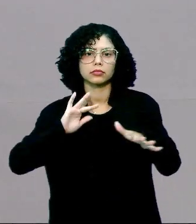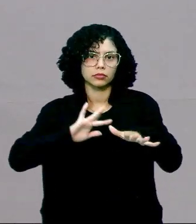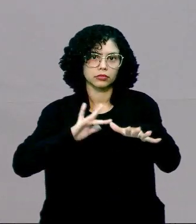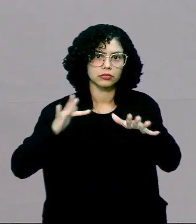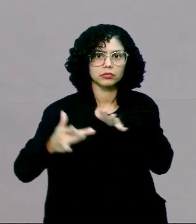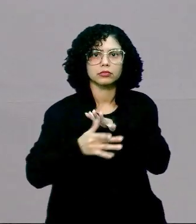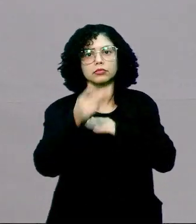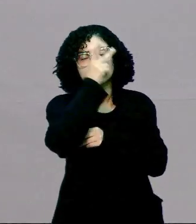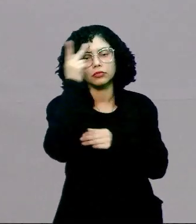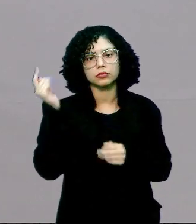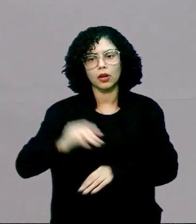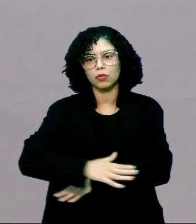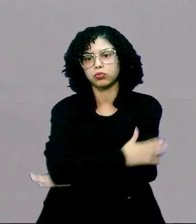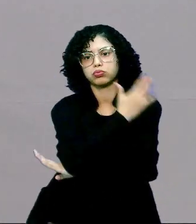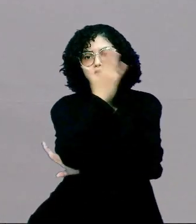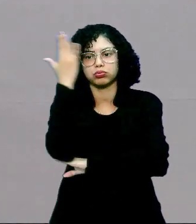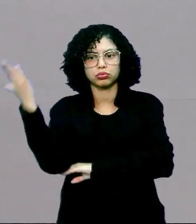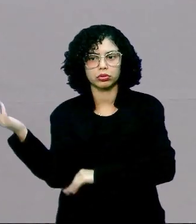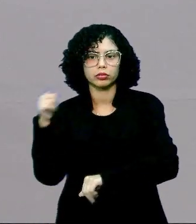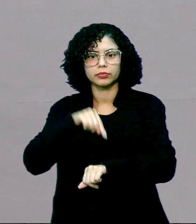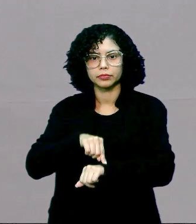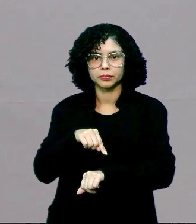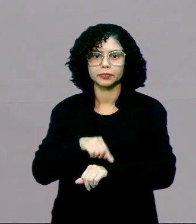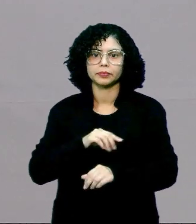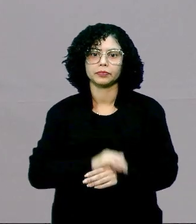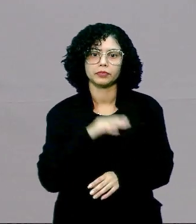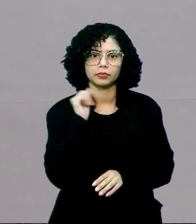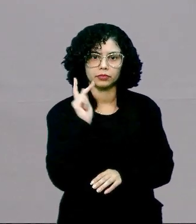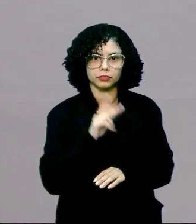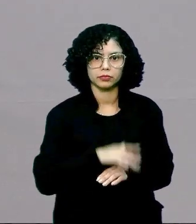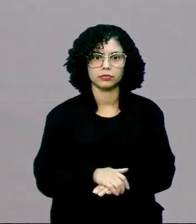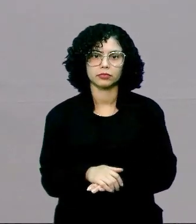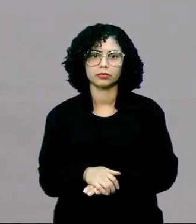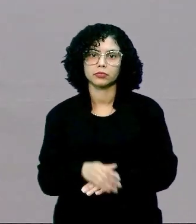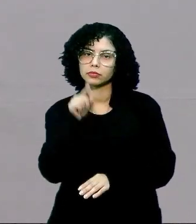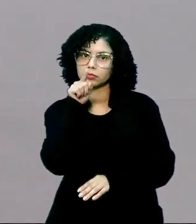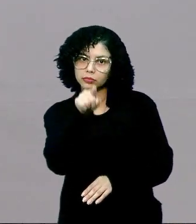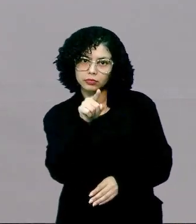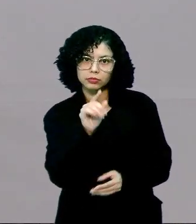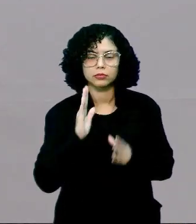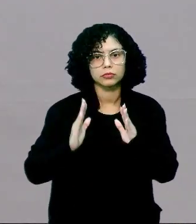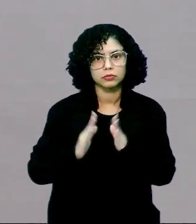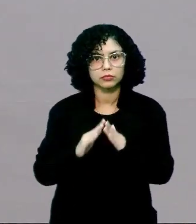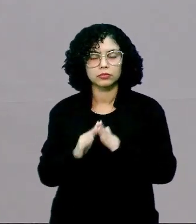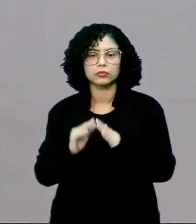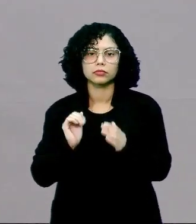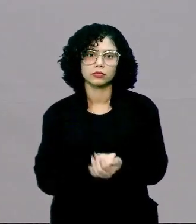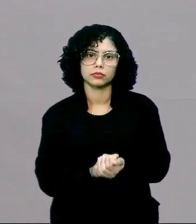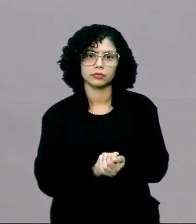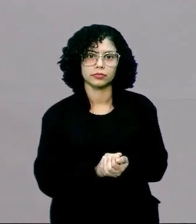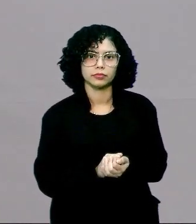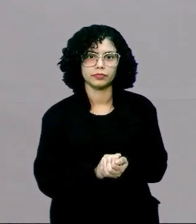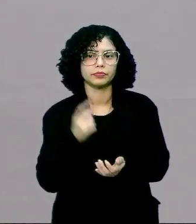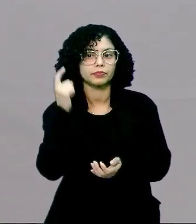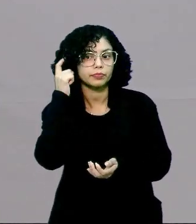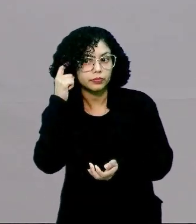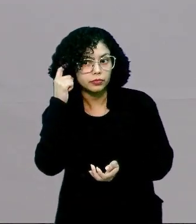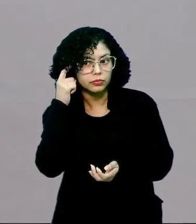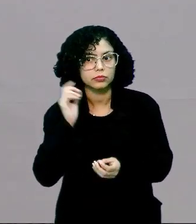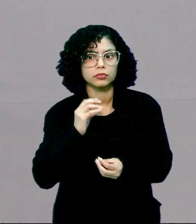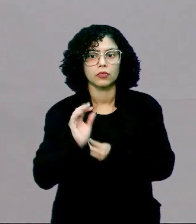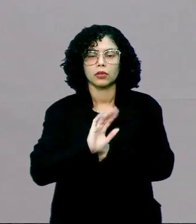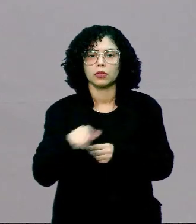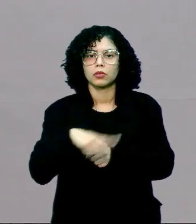sociais, em que as pessoas passam bastante tempo neles, ok? E cabe a você aí de casa pensar em